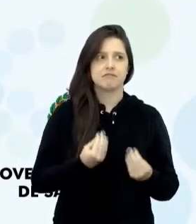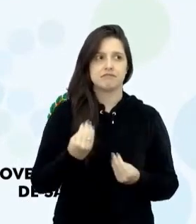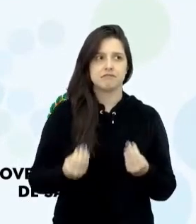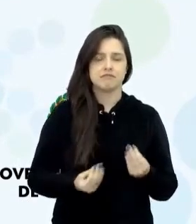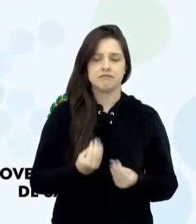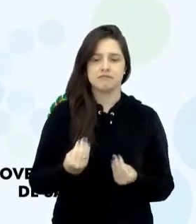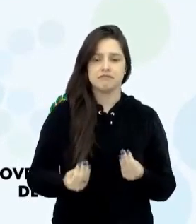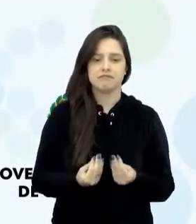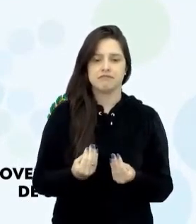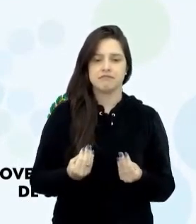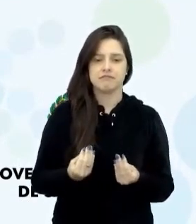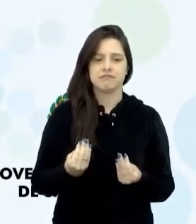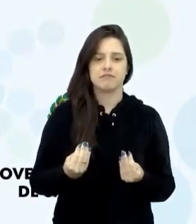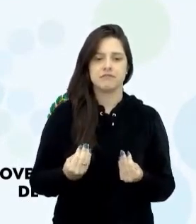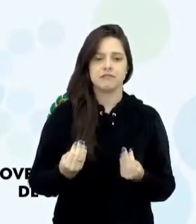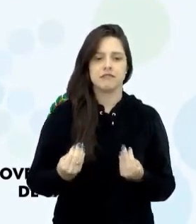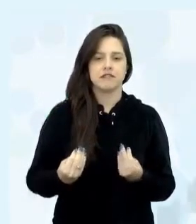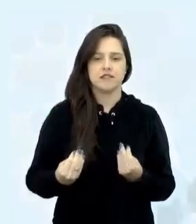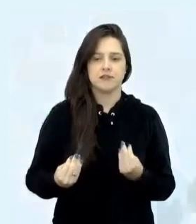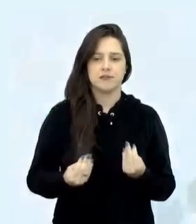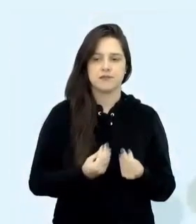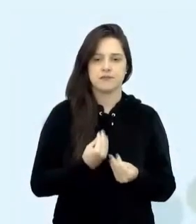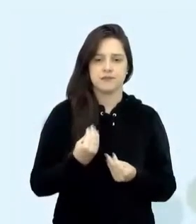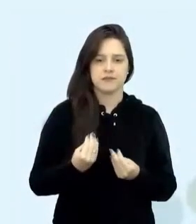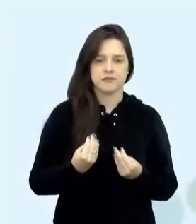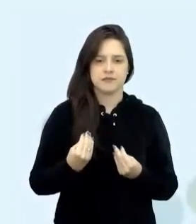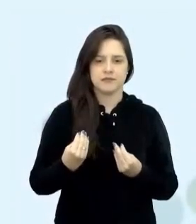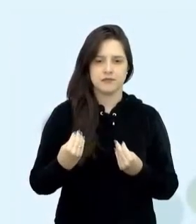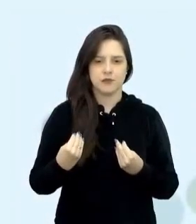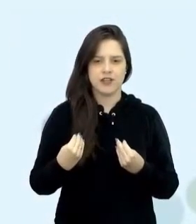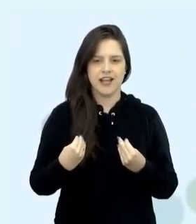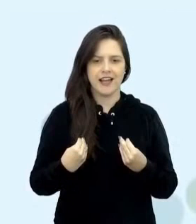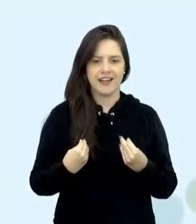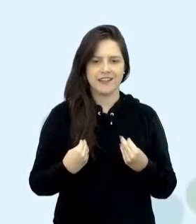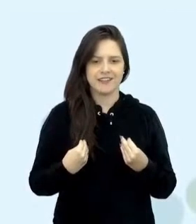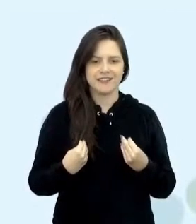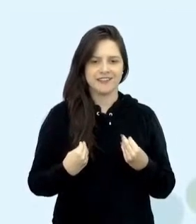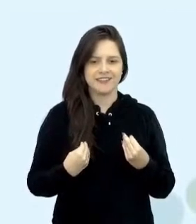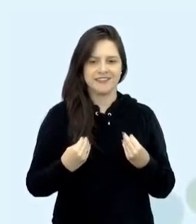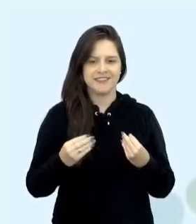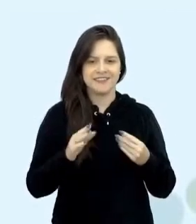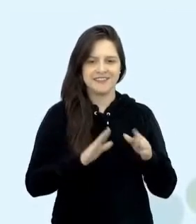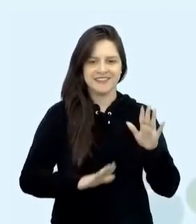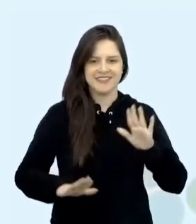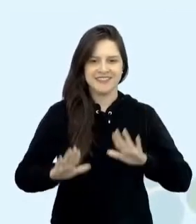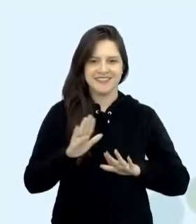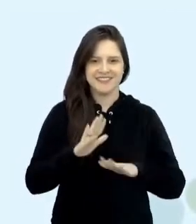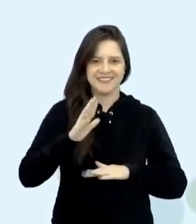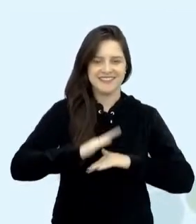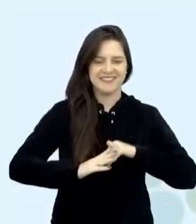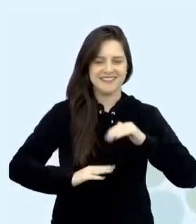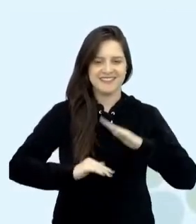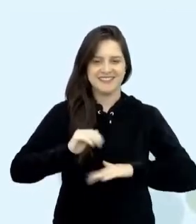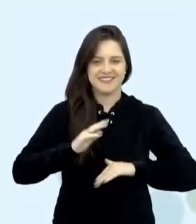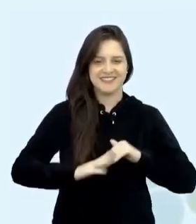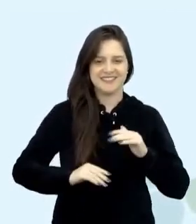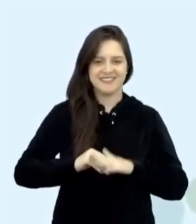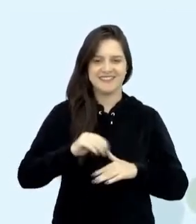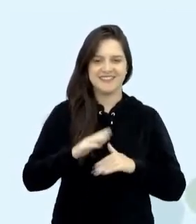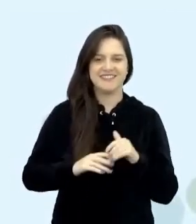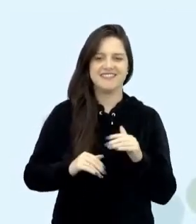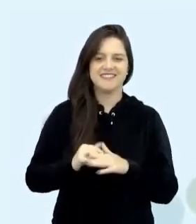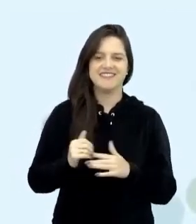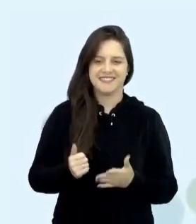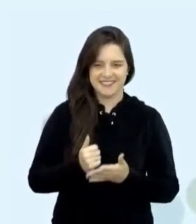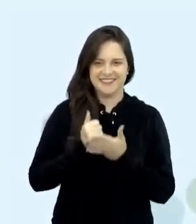já pode comentar com vocês aí de boa. Muito bem. Então nós vamos aqui ver a habilidade que é levantar, testar hipóteses